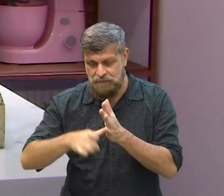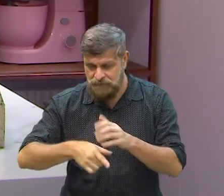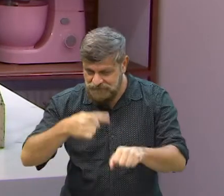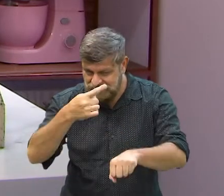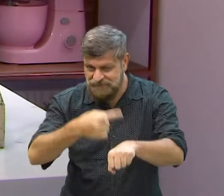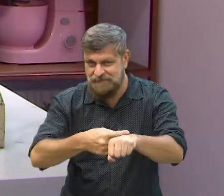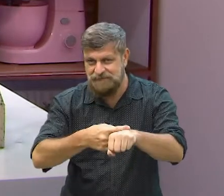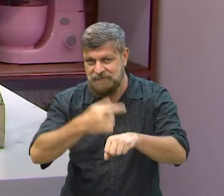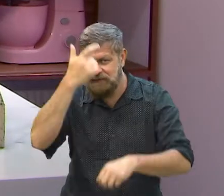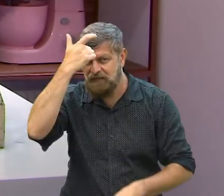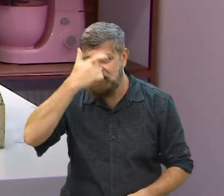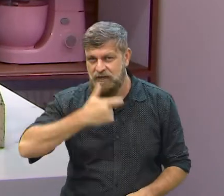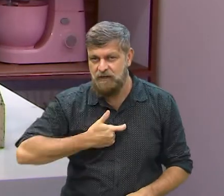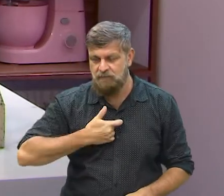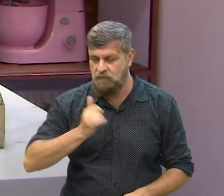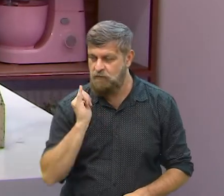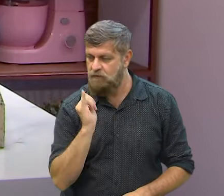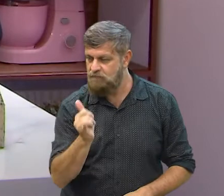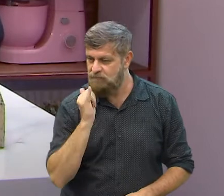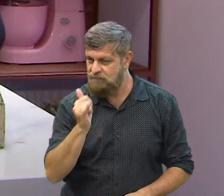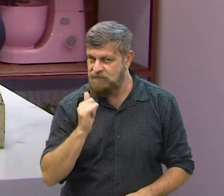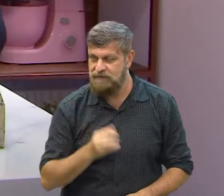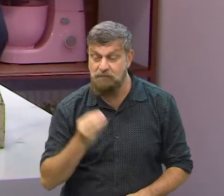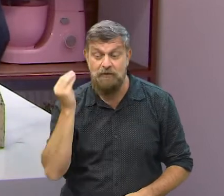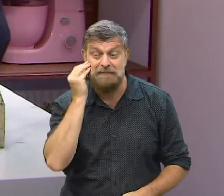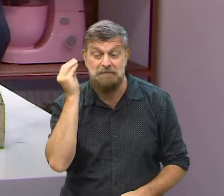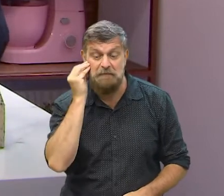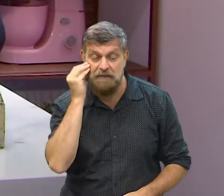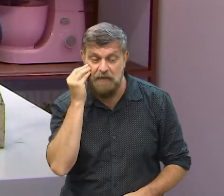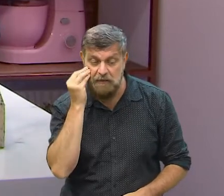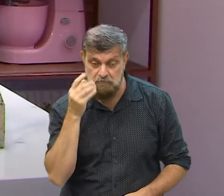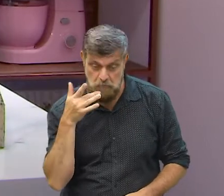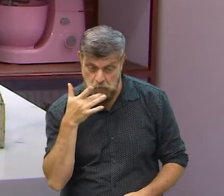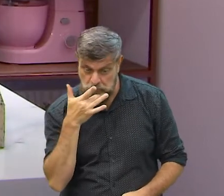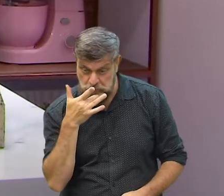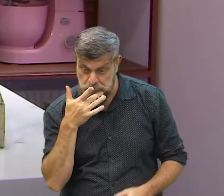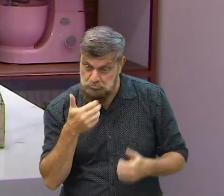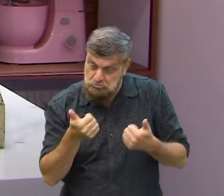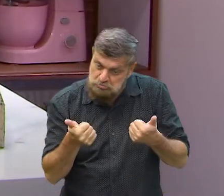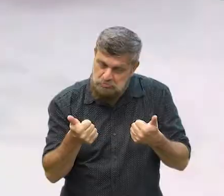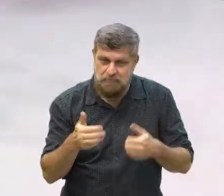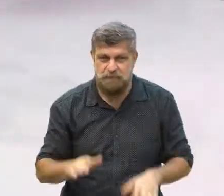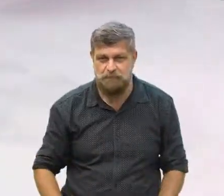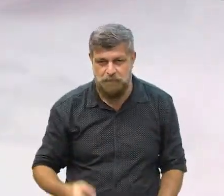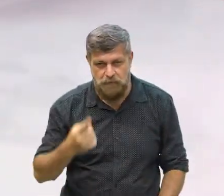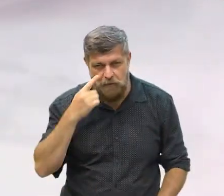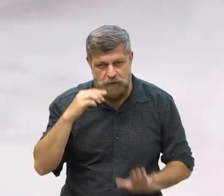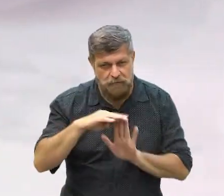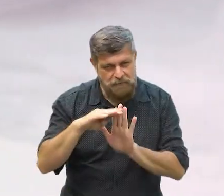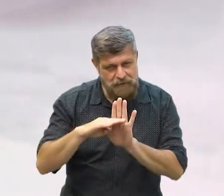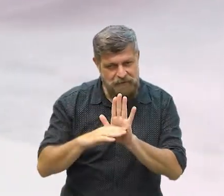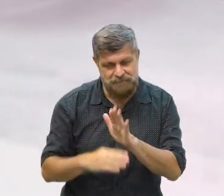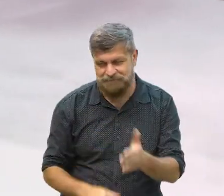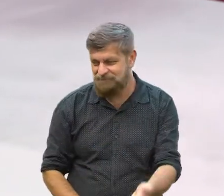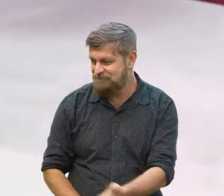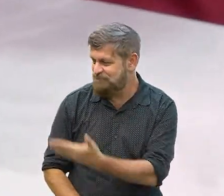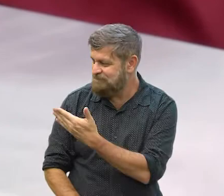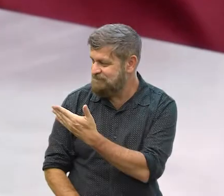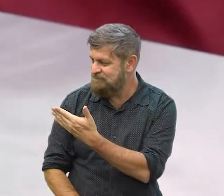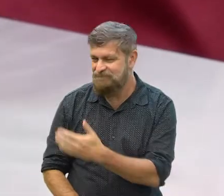momento, eu vou falar para vocês se é gostoso. Então, gente, confira aí o modo de preparo.